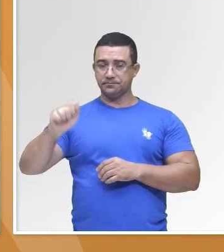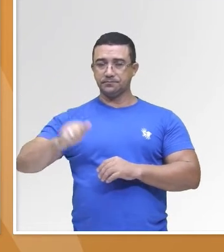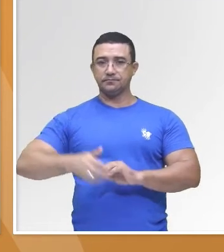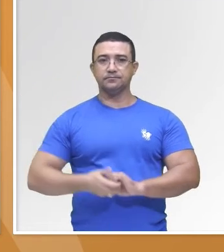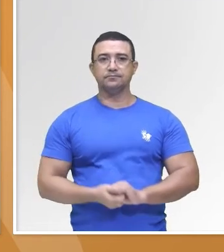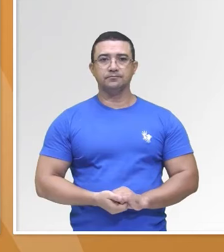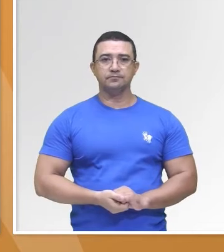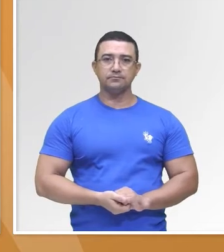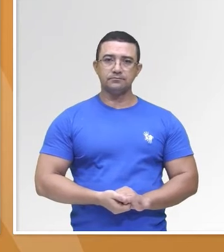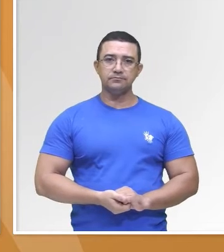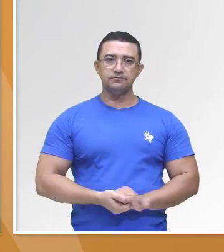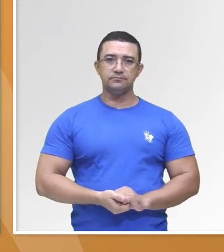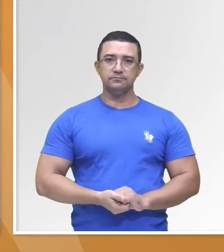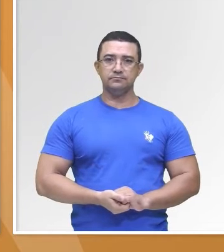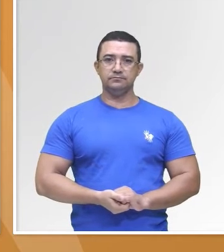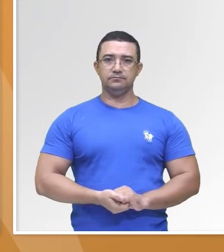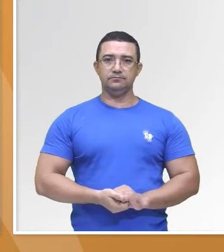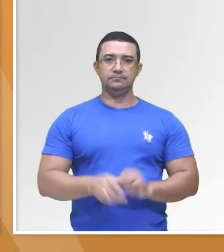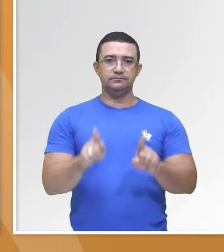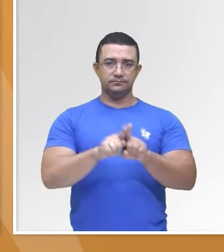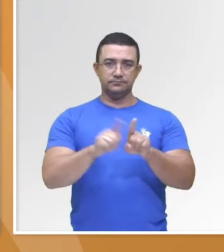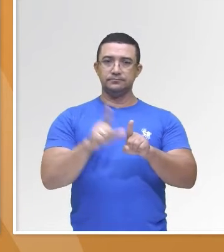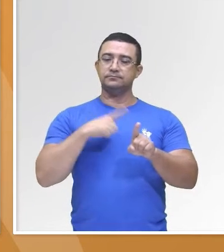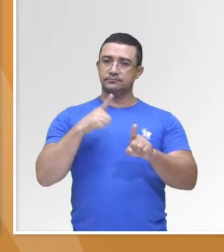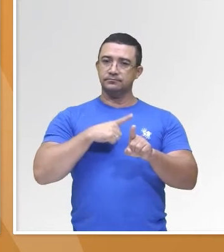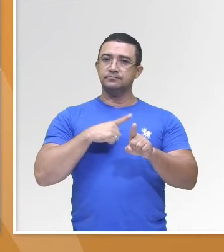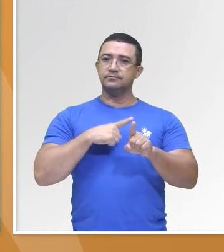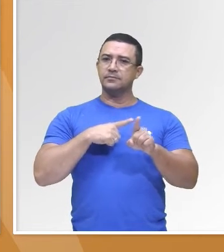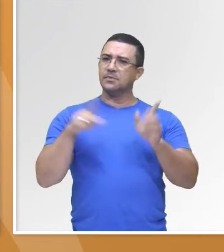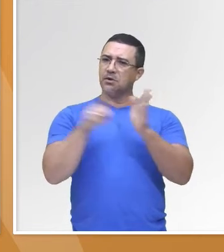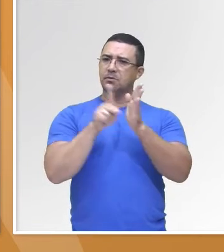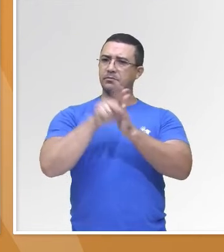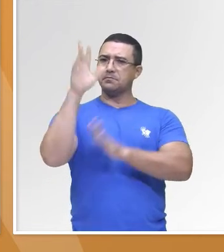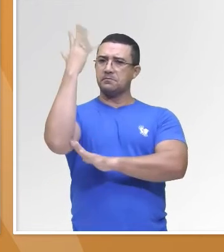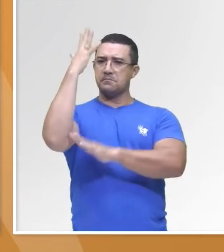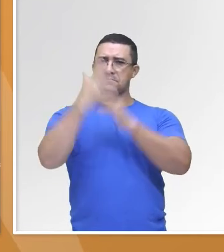Mata Atlântica, temos também a Mata das Araucárias, que é uma